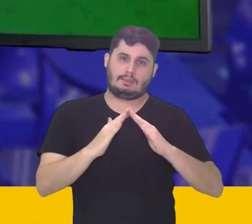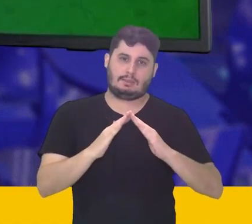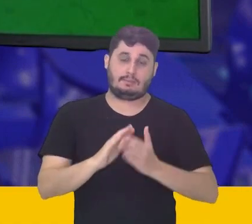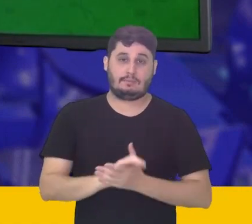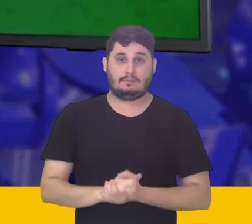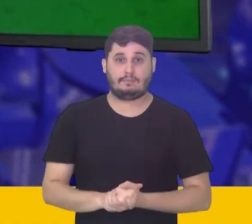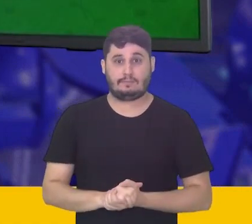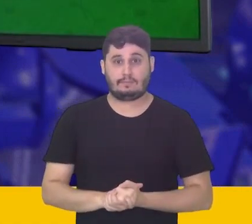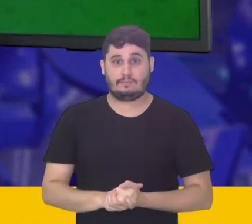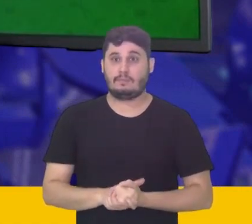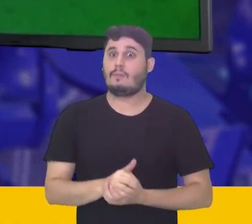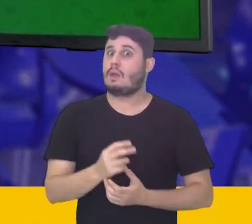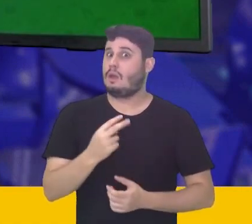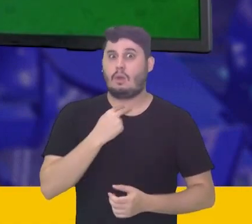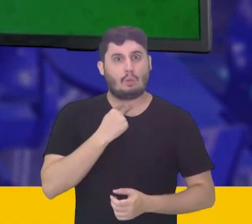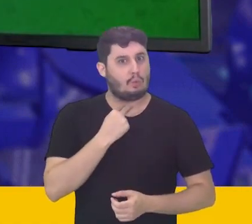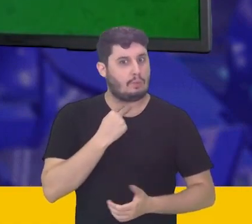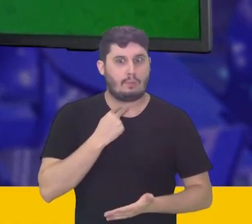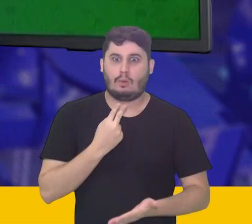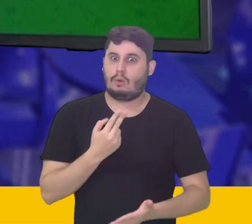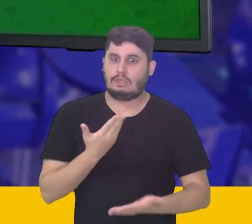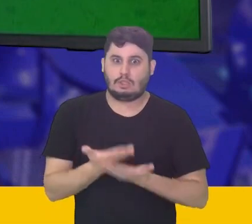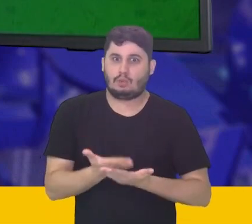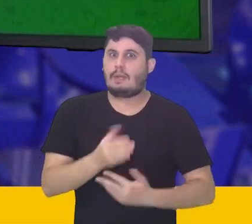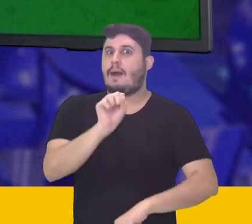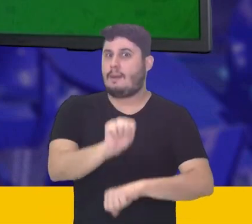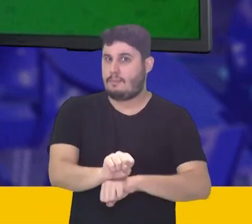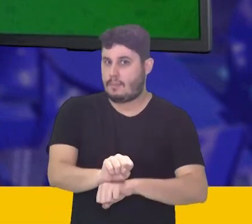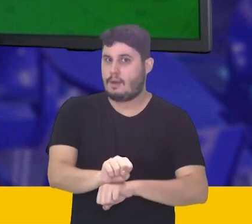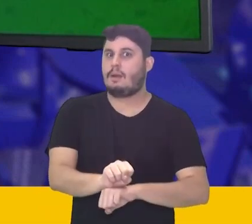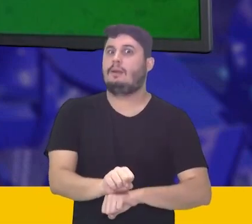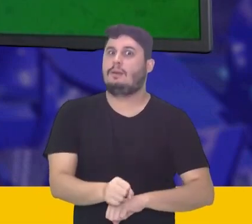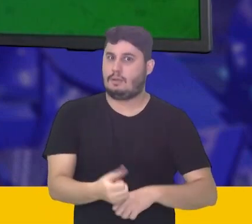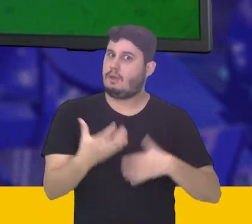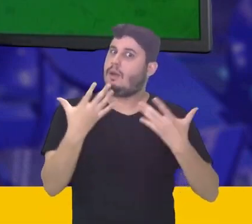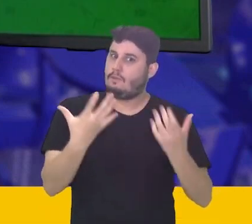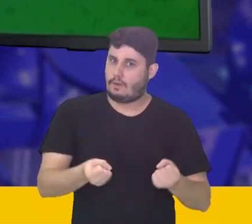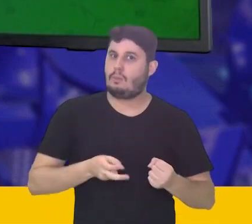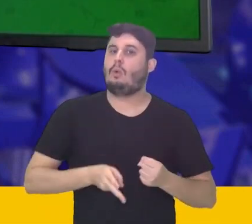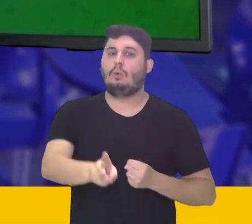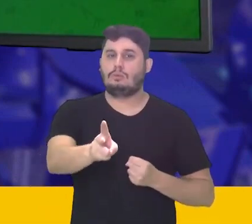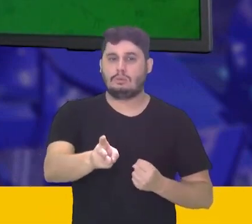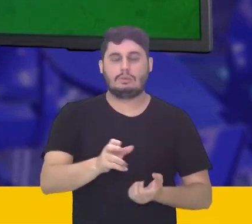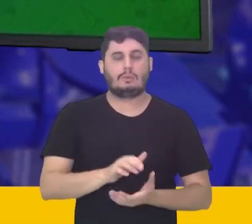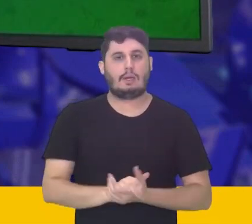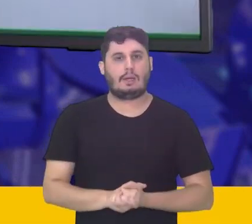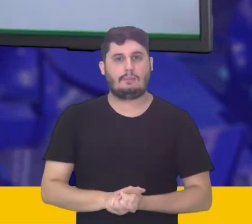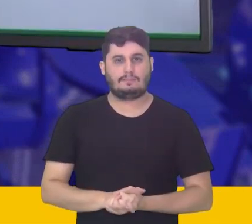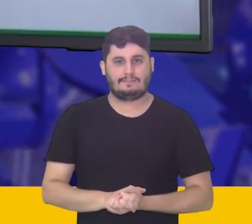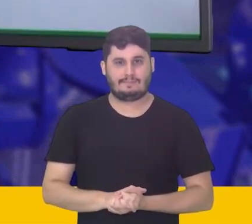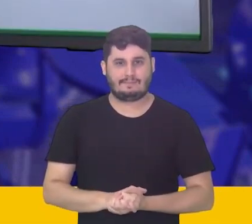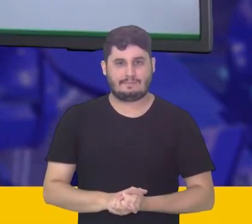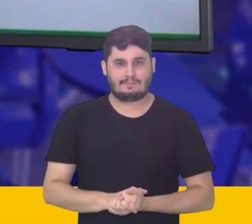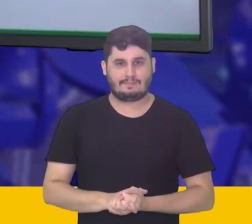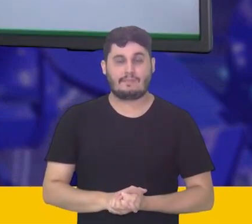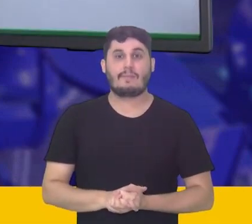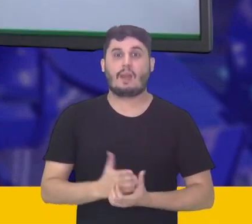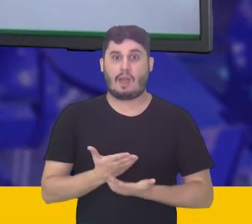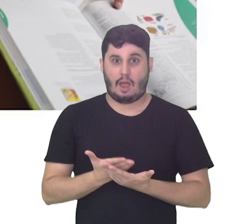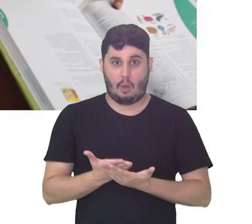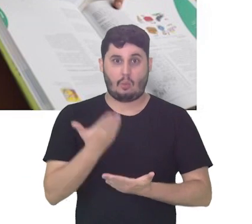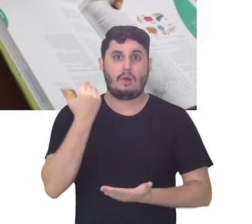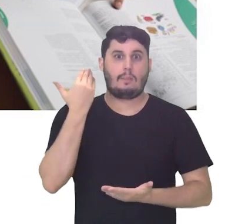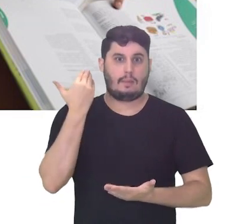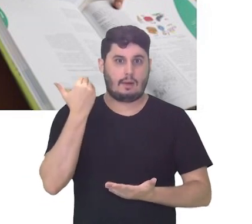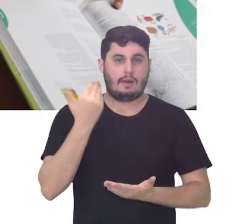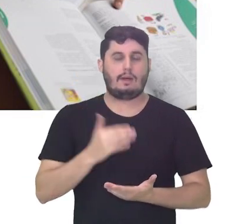remember, nunca devemos parar de estudar. Então, let's go para a nossa aula, ok? Na aula passada,